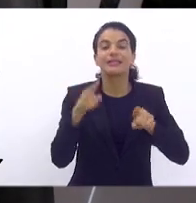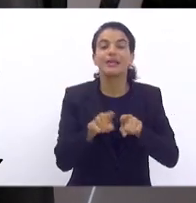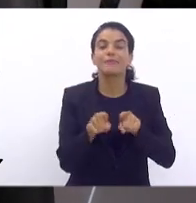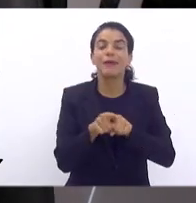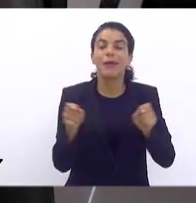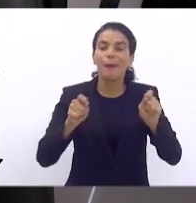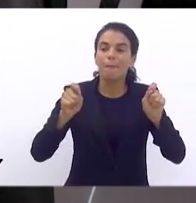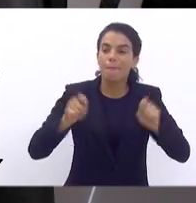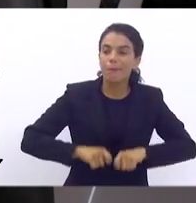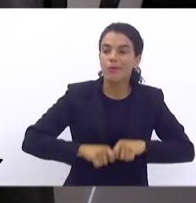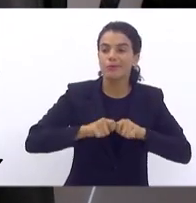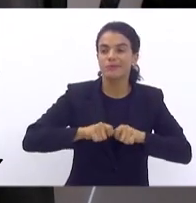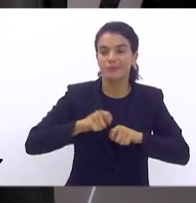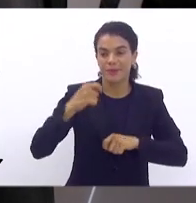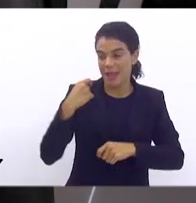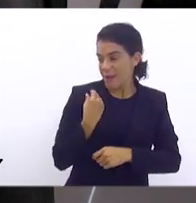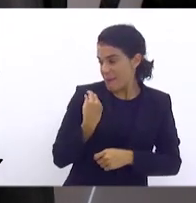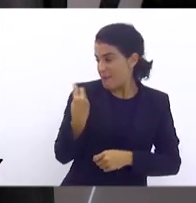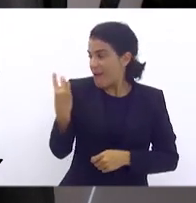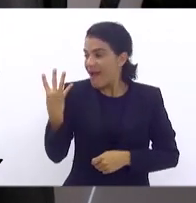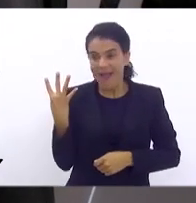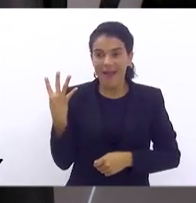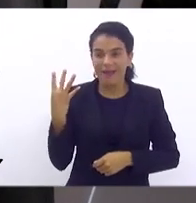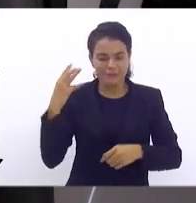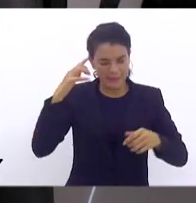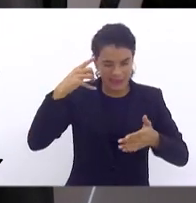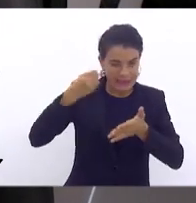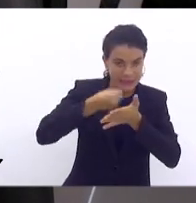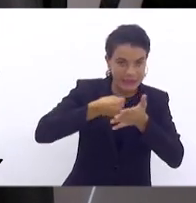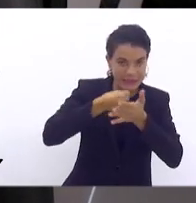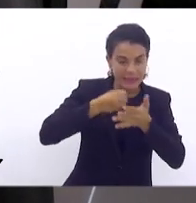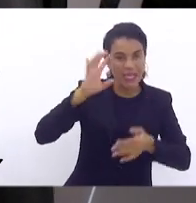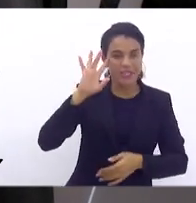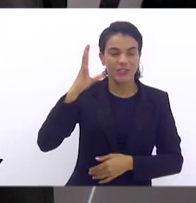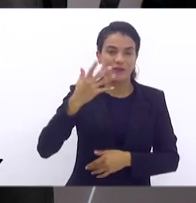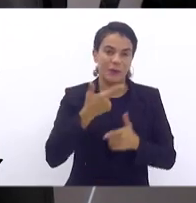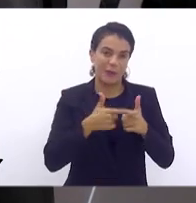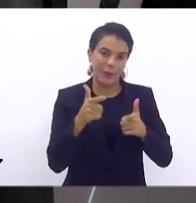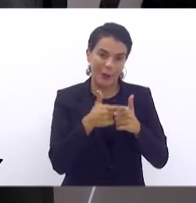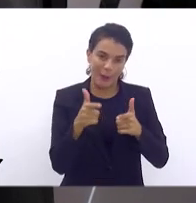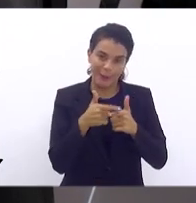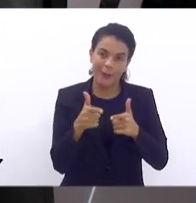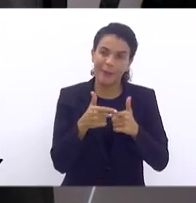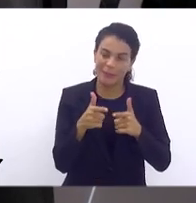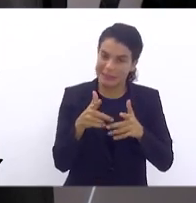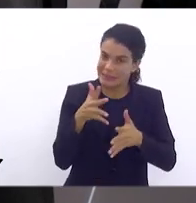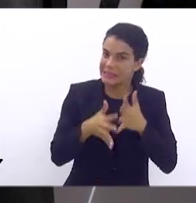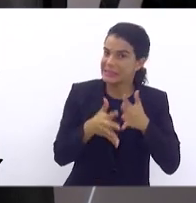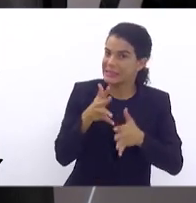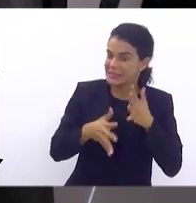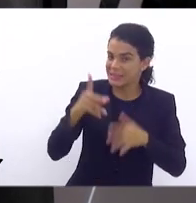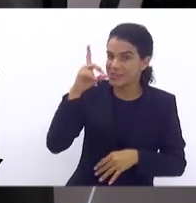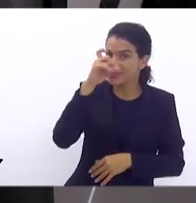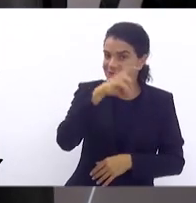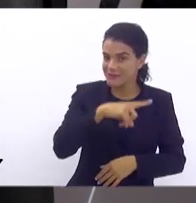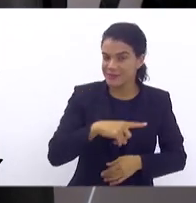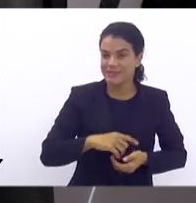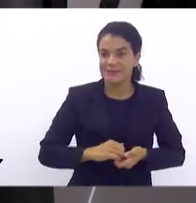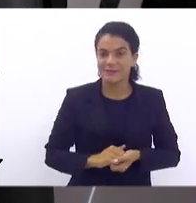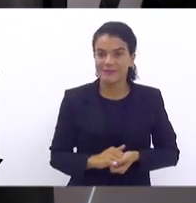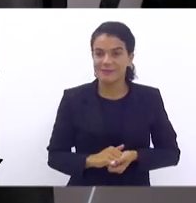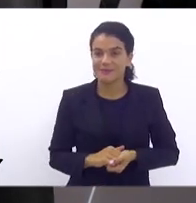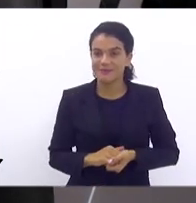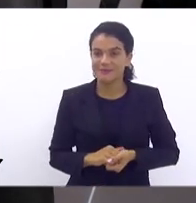realmente de várias cabeças pensando e tentando resolver esses problemas que são realmente bem difíceis né de